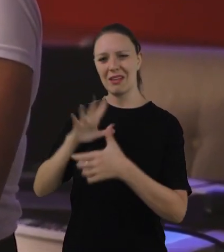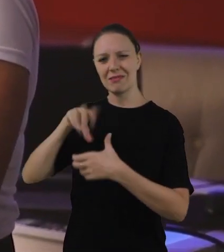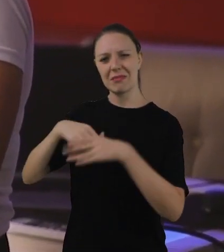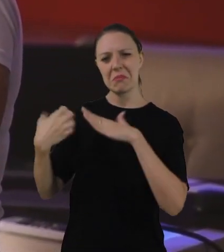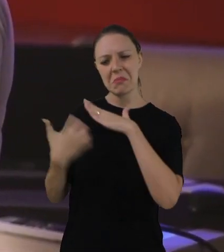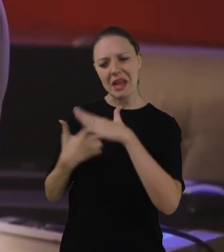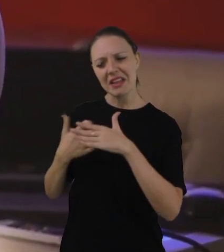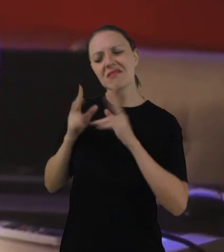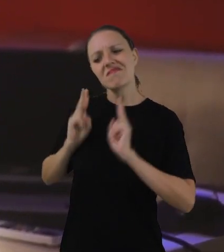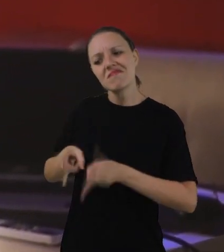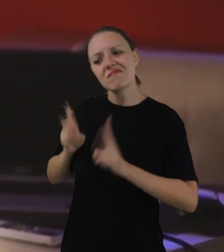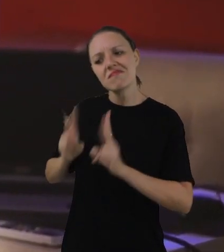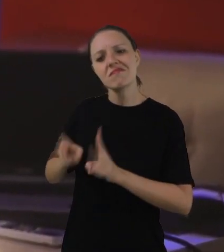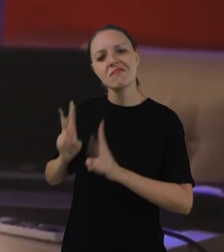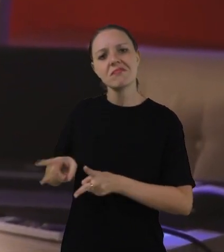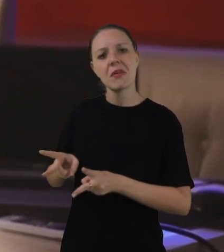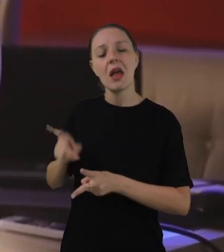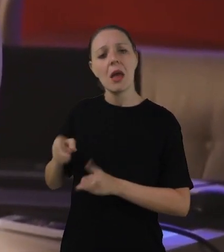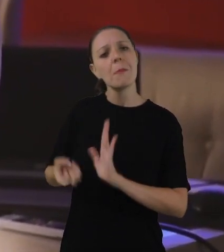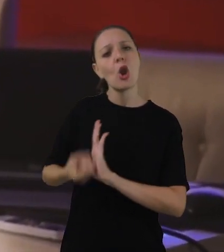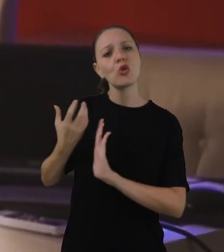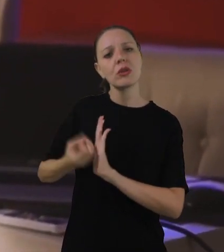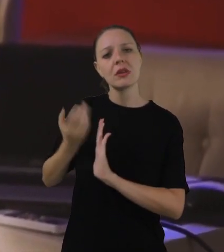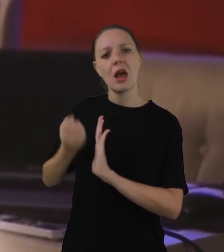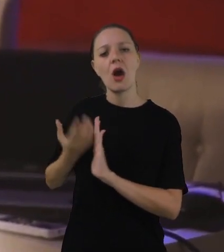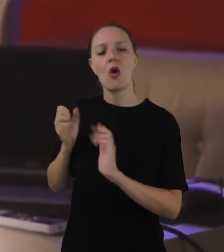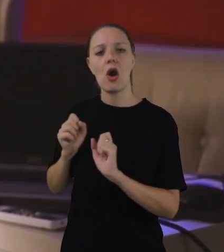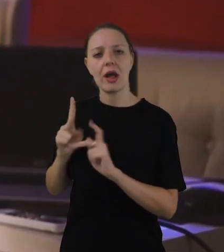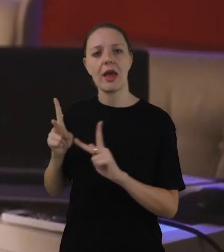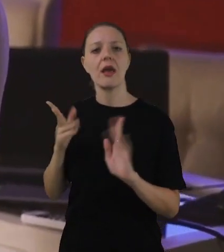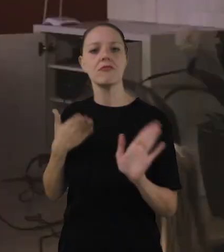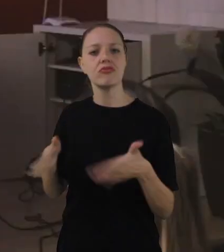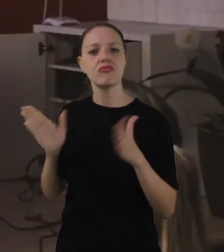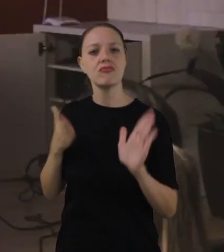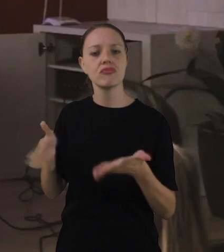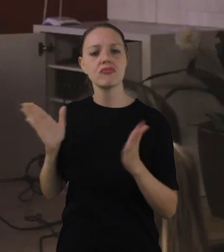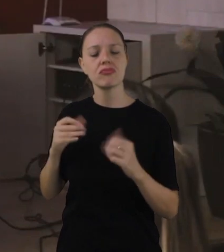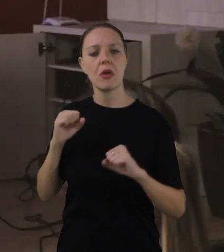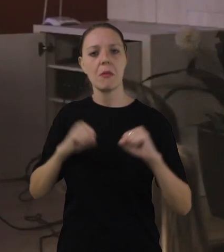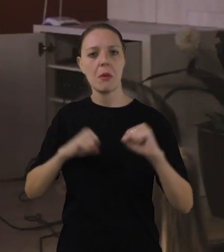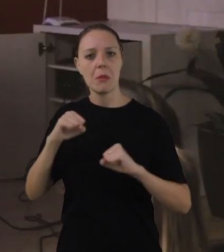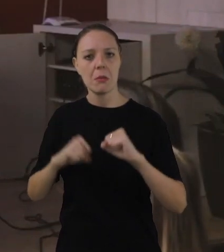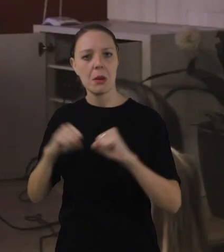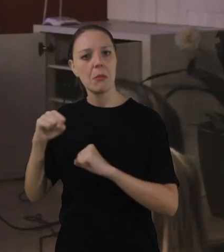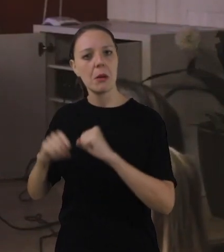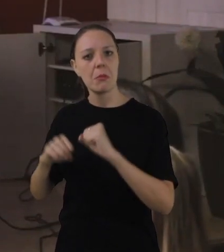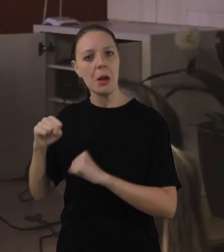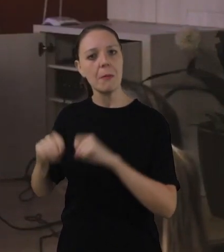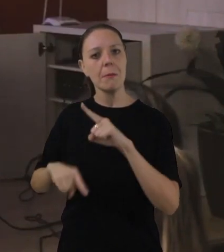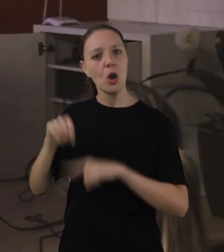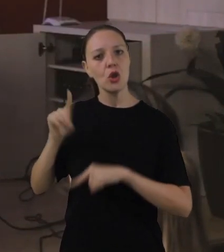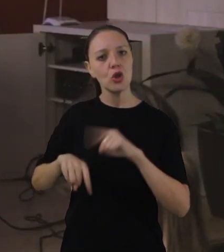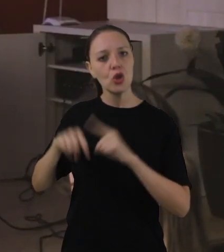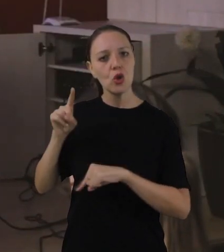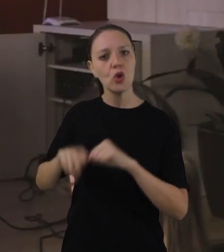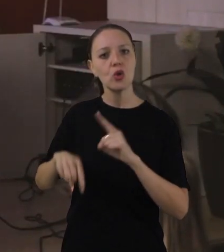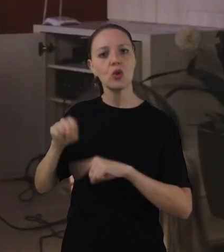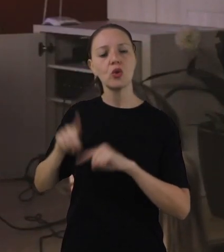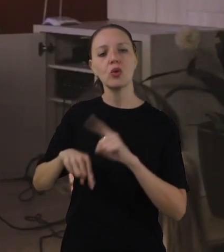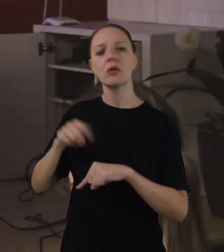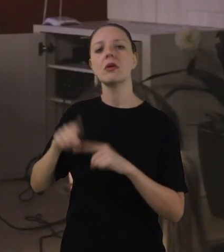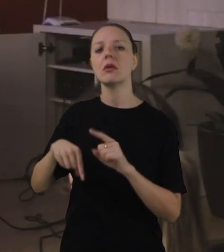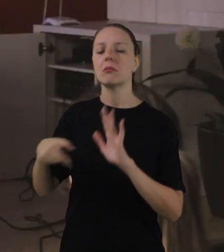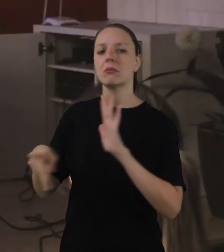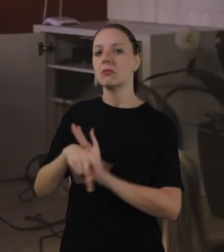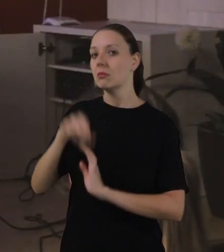porque lá é o trabalho mais produtivo, né? De entrega de um produto da sulita, né? Do produto final, da produção de suínos,